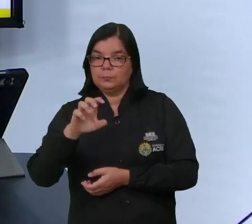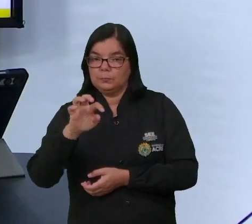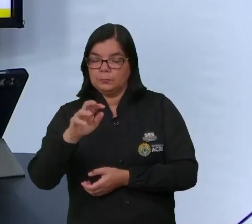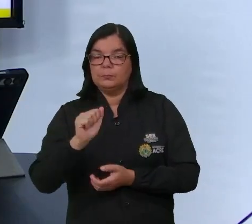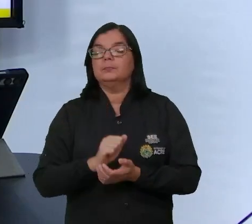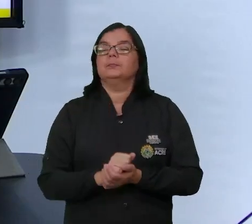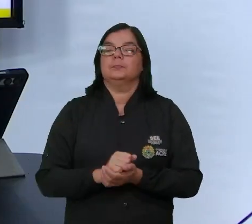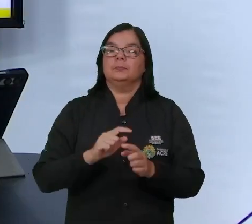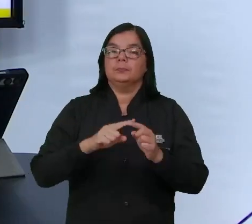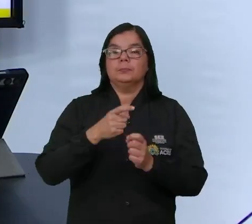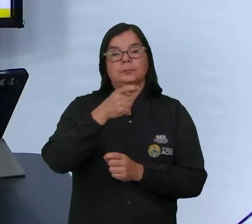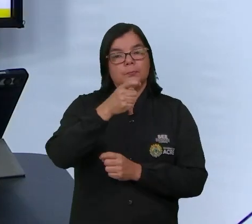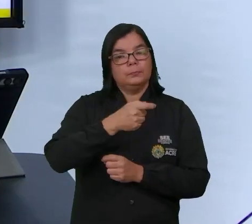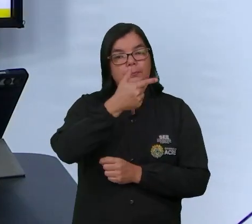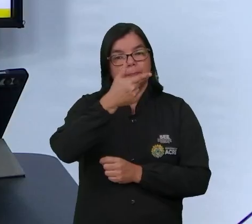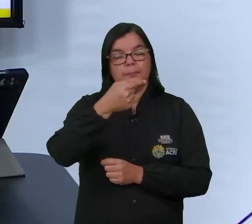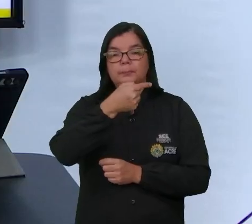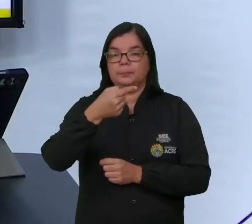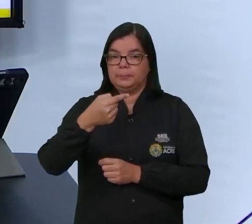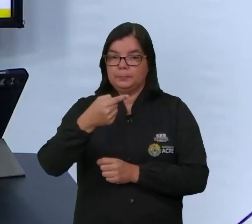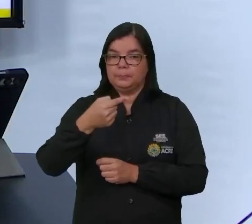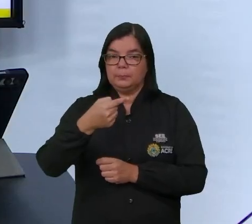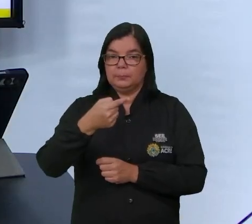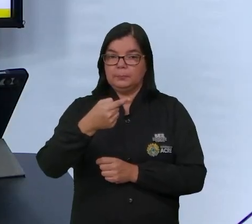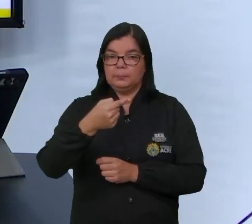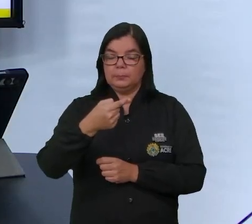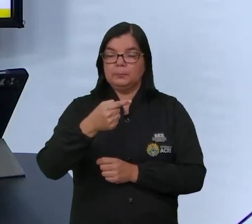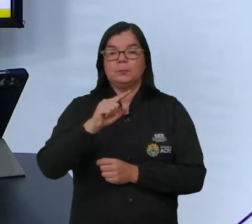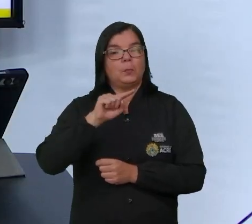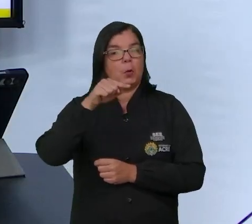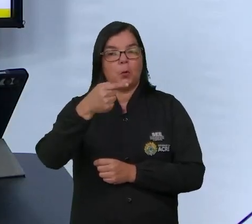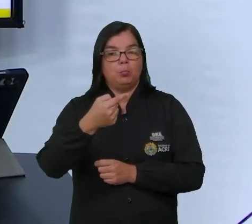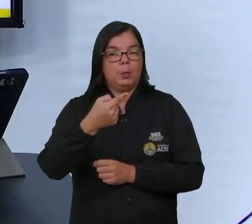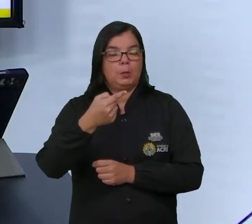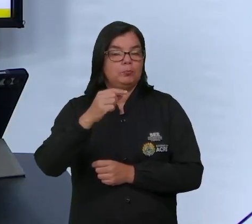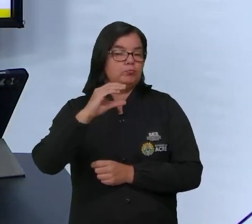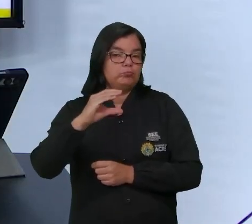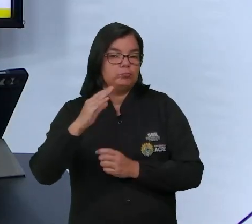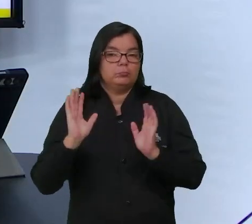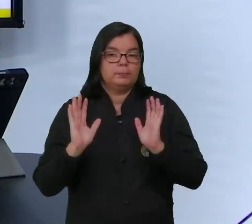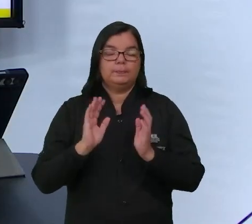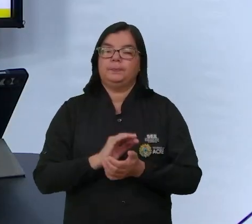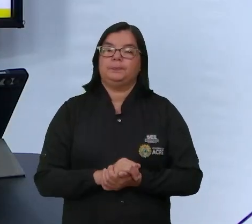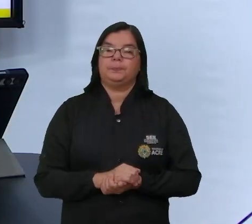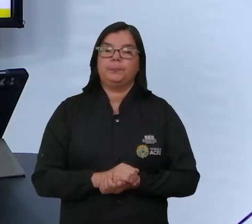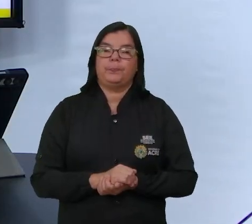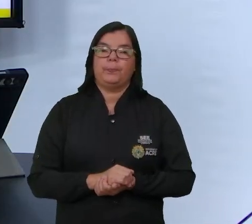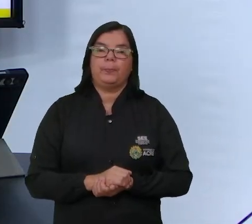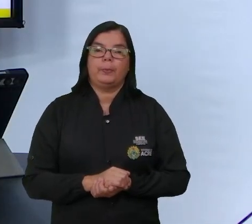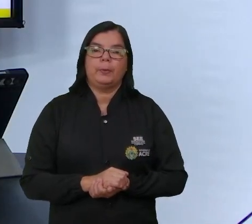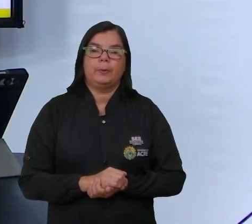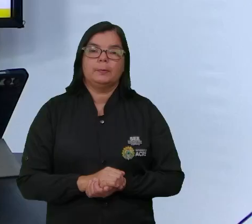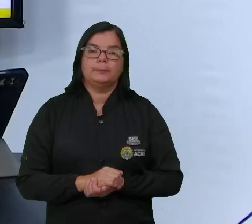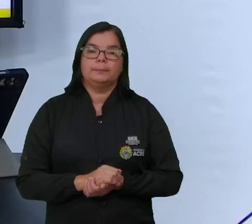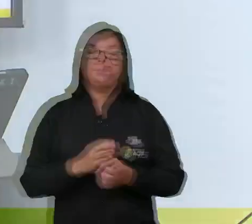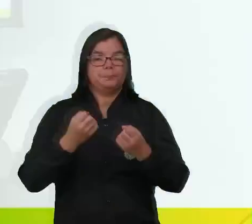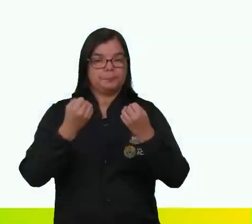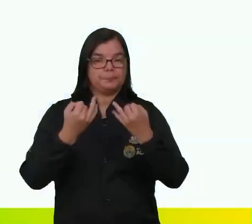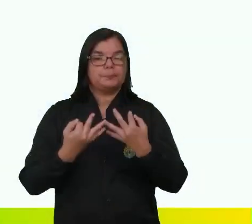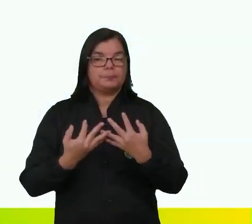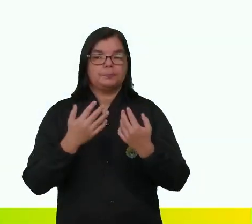tem ax ao quadrado menos algum número, por exemplo, menos c, ok? Assim, deixa eu explicar.